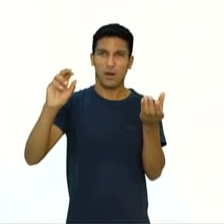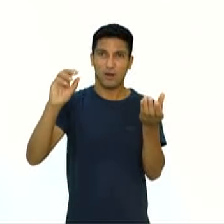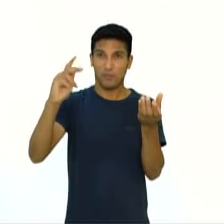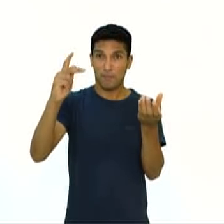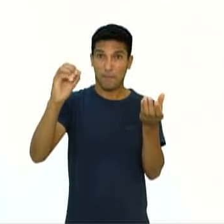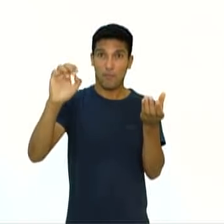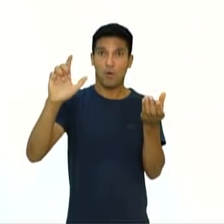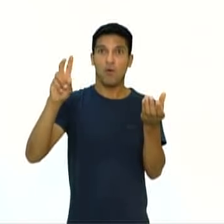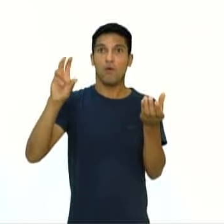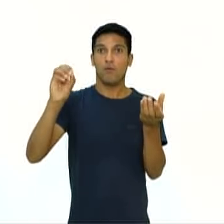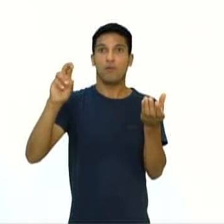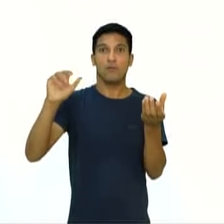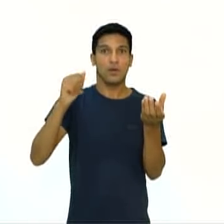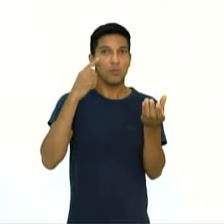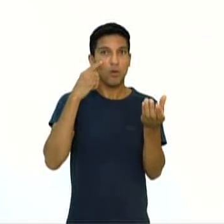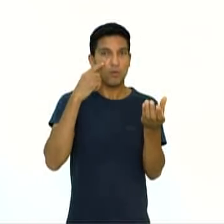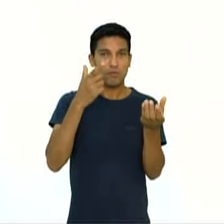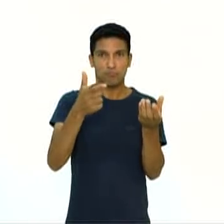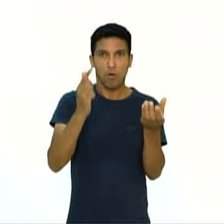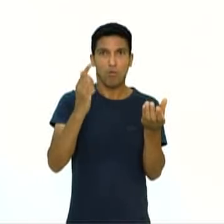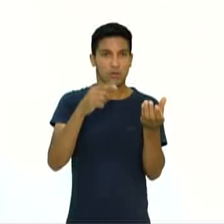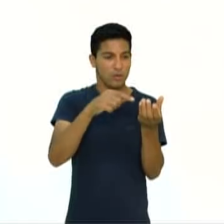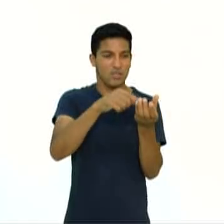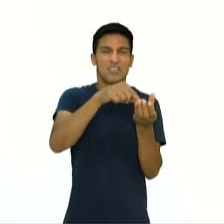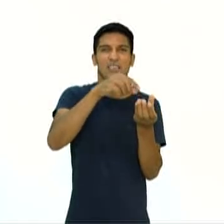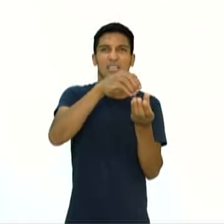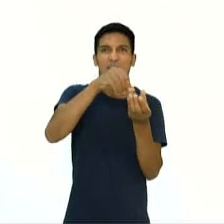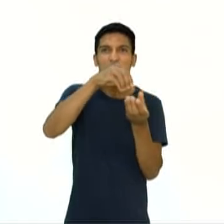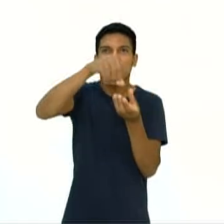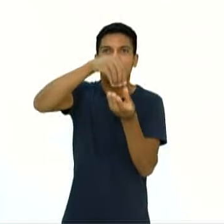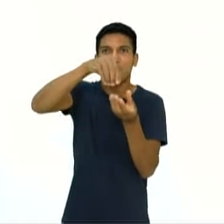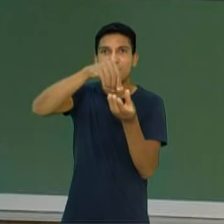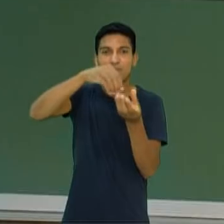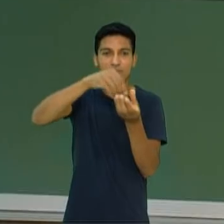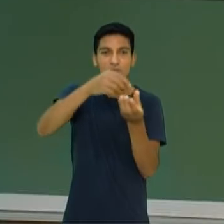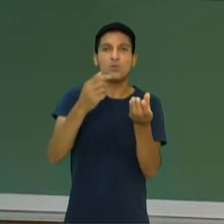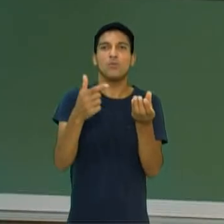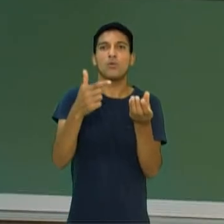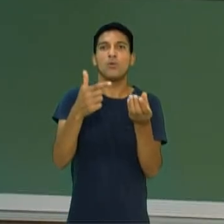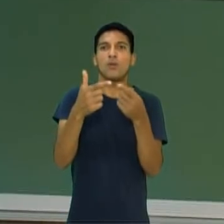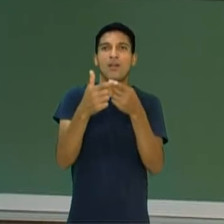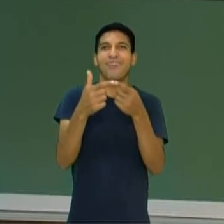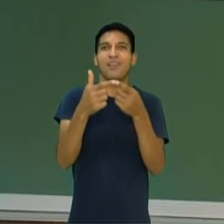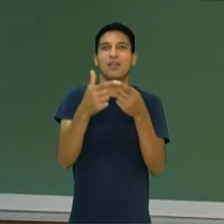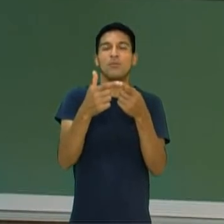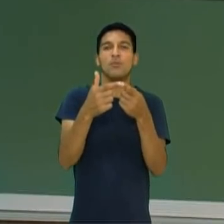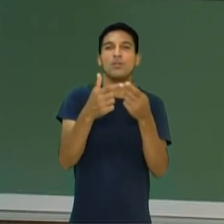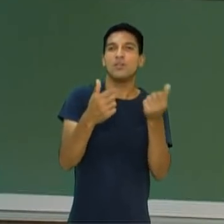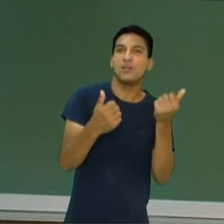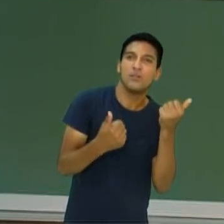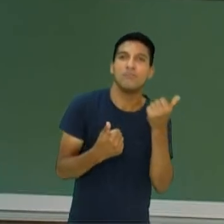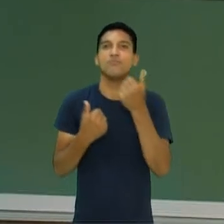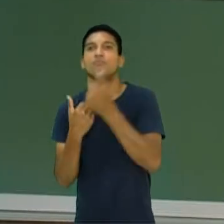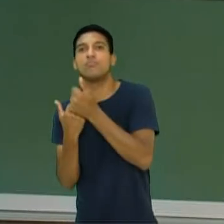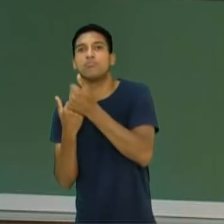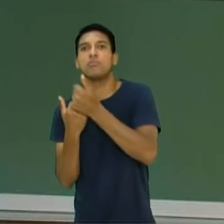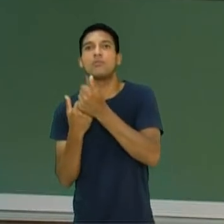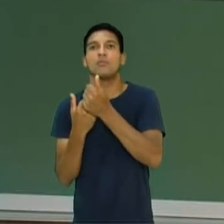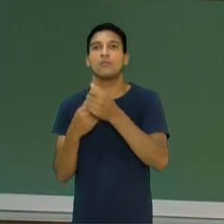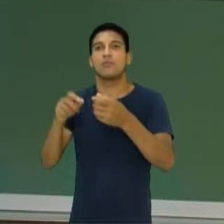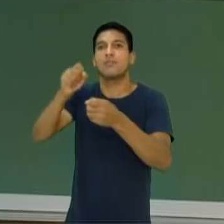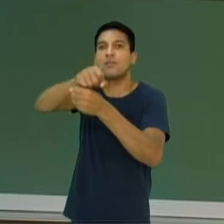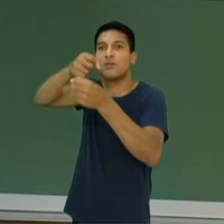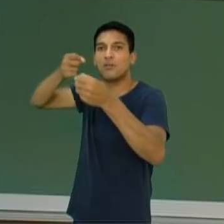esporte e passou a ser praticado em vários países. Então, o que substituiu o arco e flecha nessa condição de